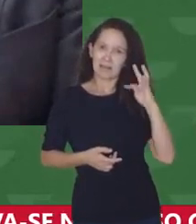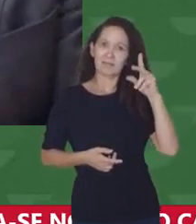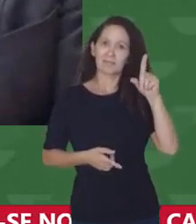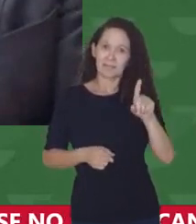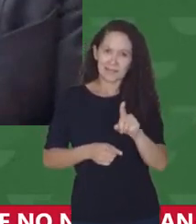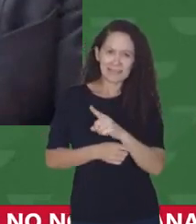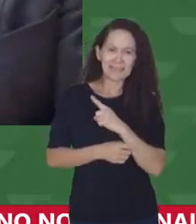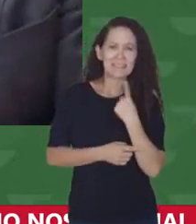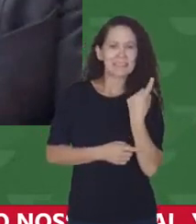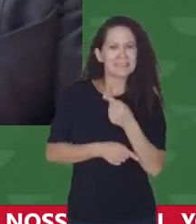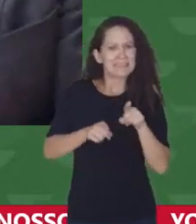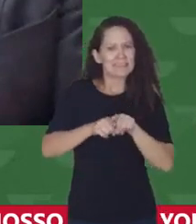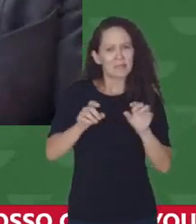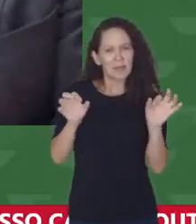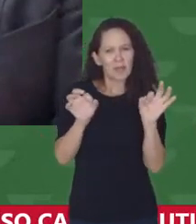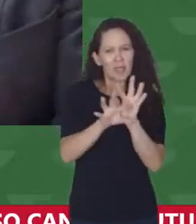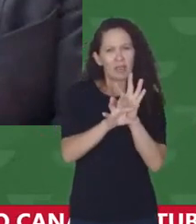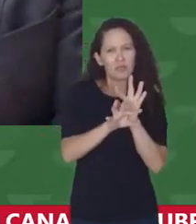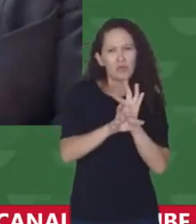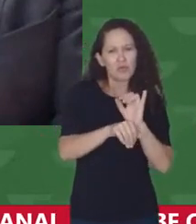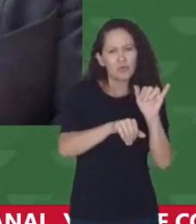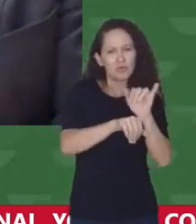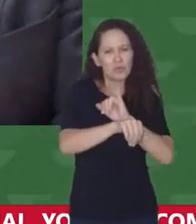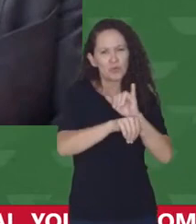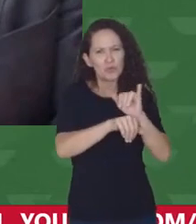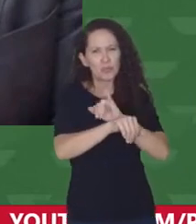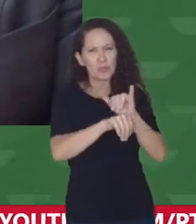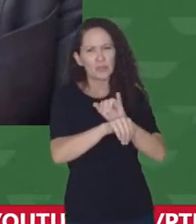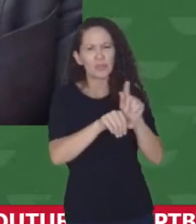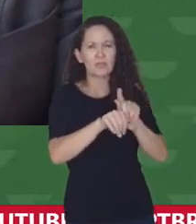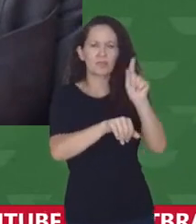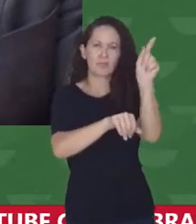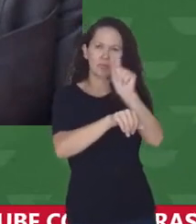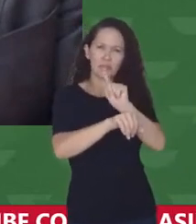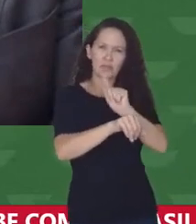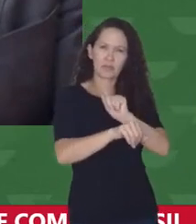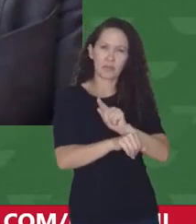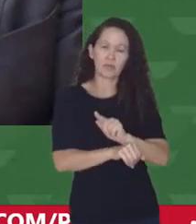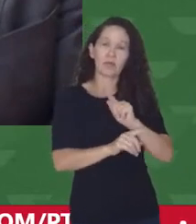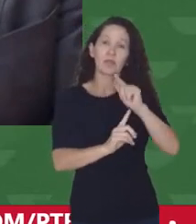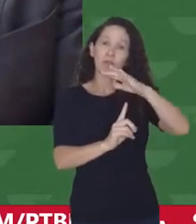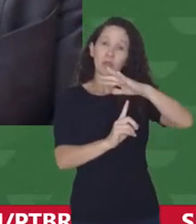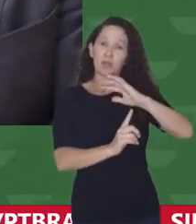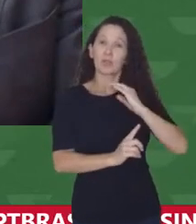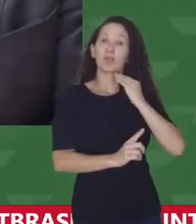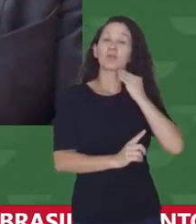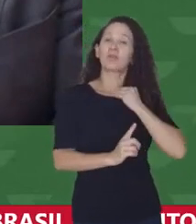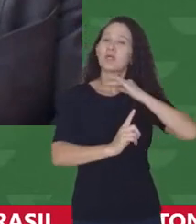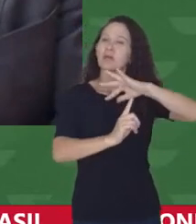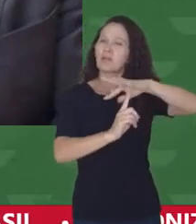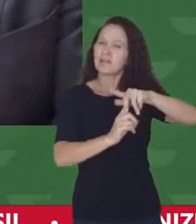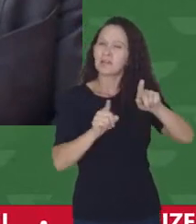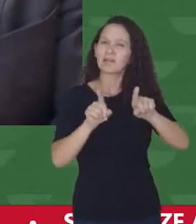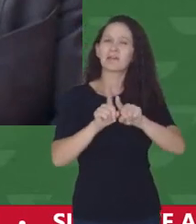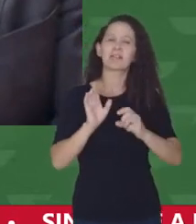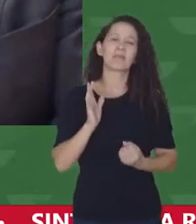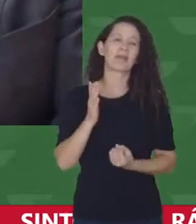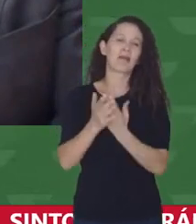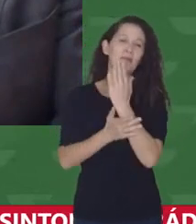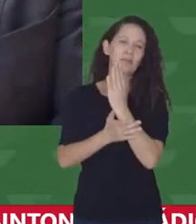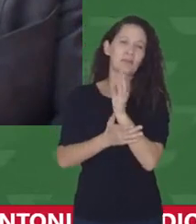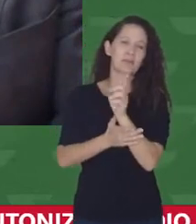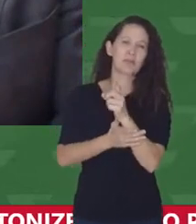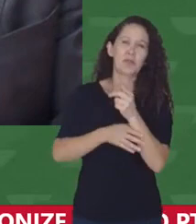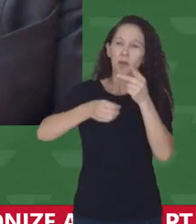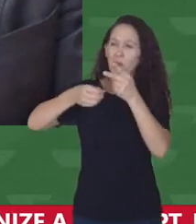desmontamos todos os instrumentos de gestão que o Banco Central dispunha no mercado de câmbio. No mercado de petróleo, nós desmontamos